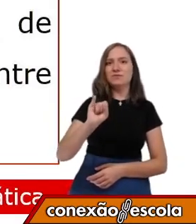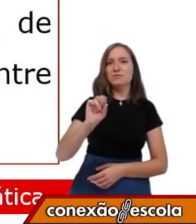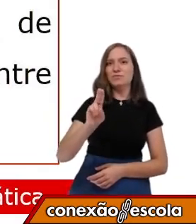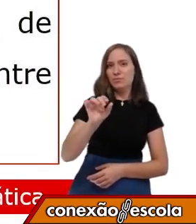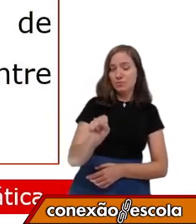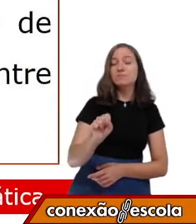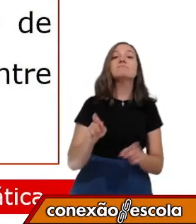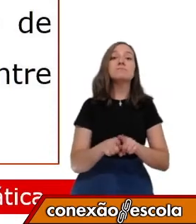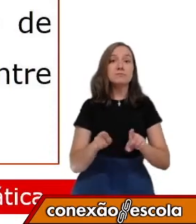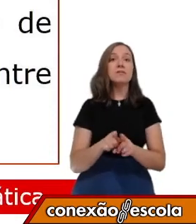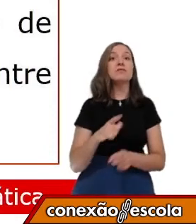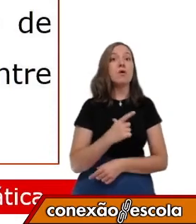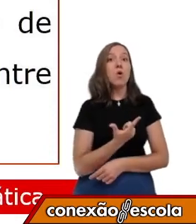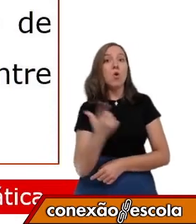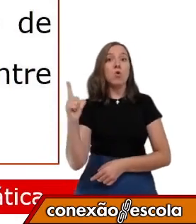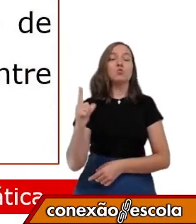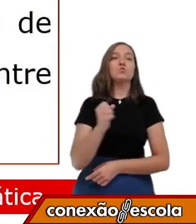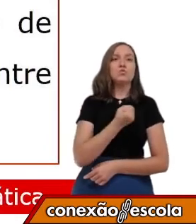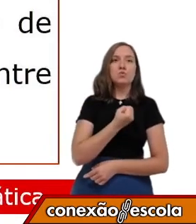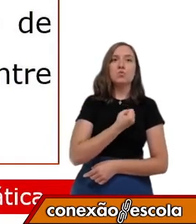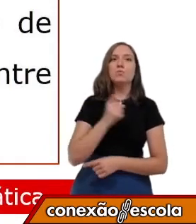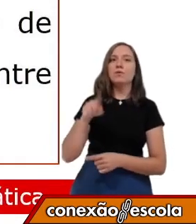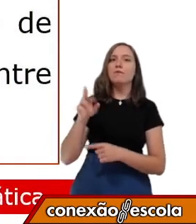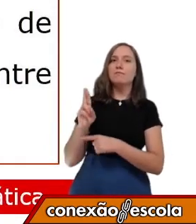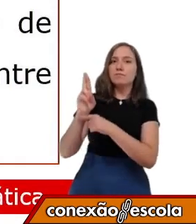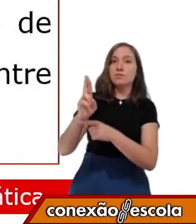olha, esse é o mais utilizado nos dias de hoje.